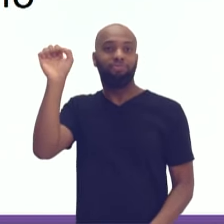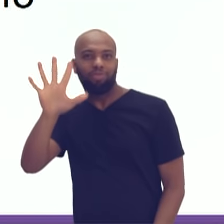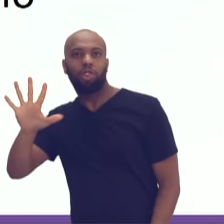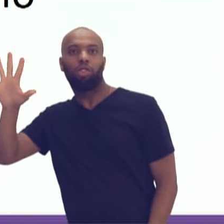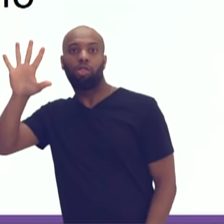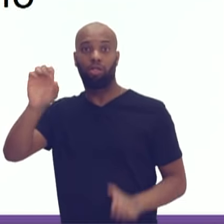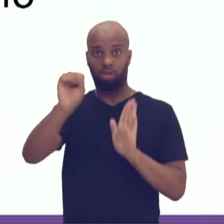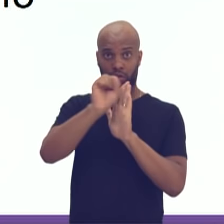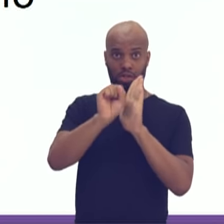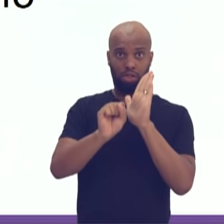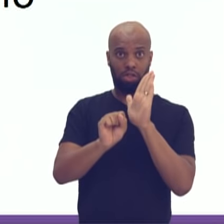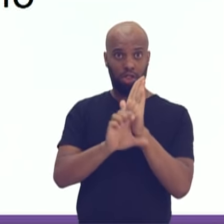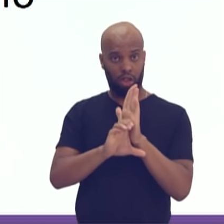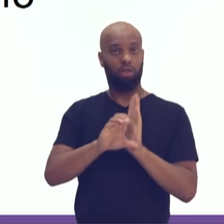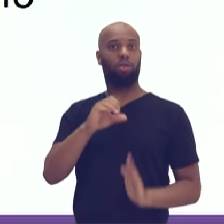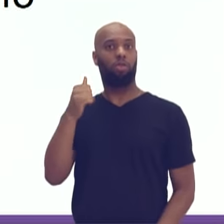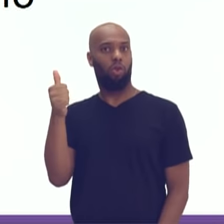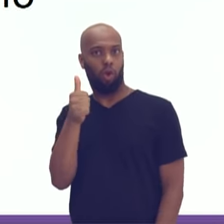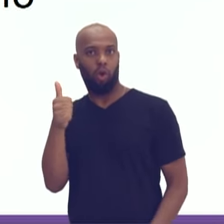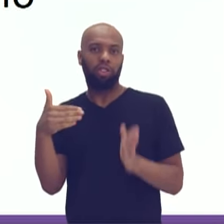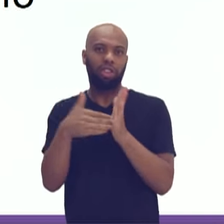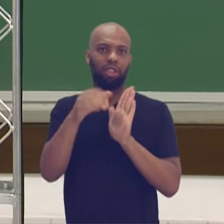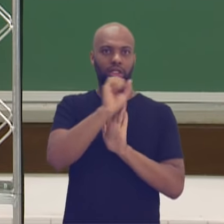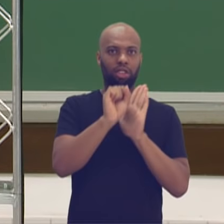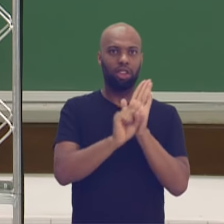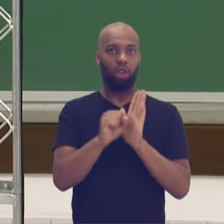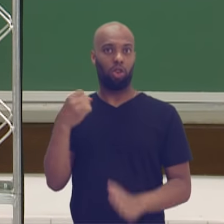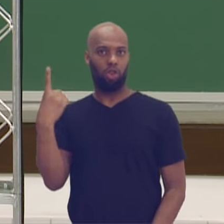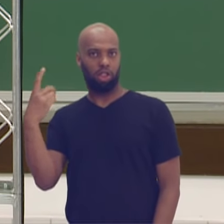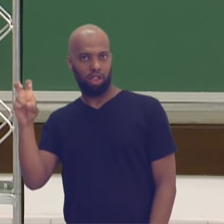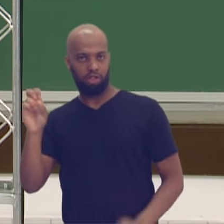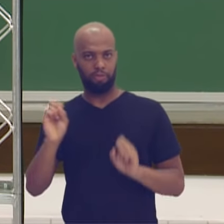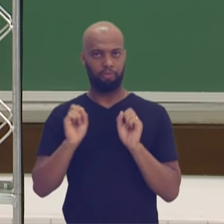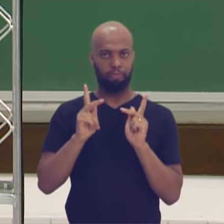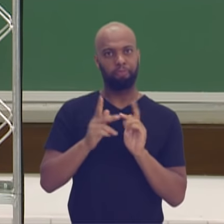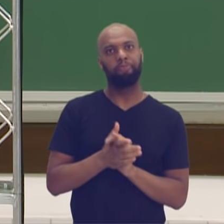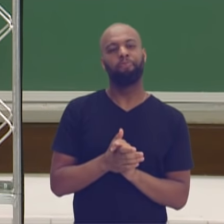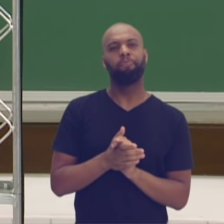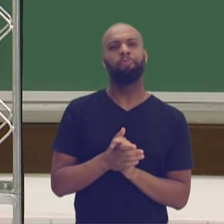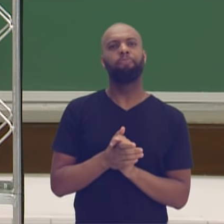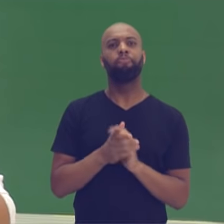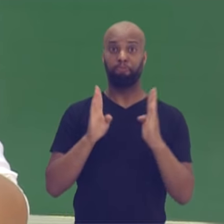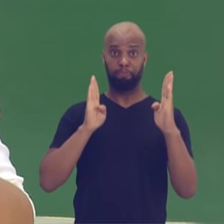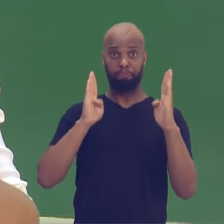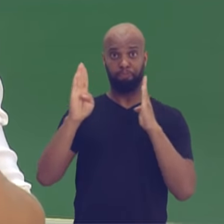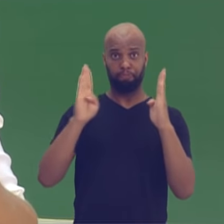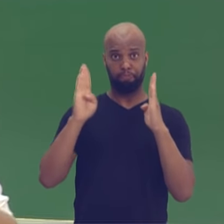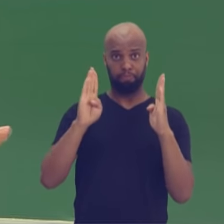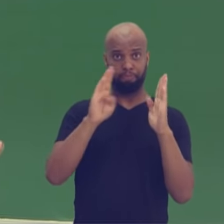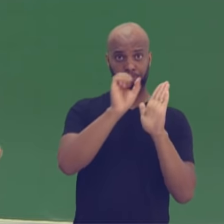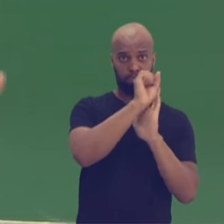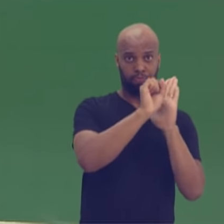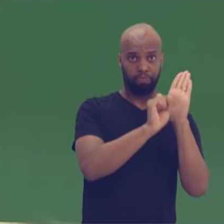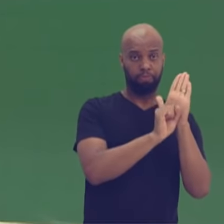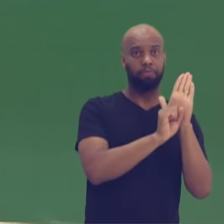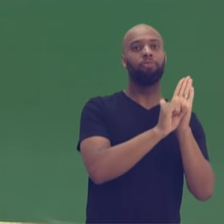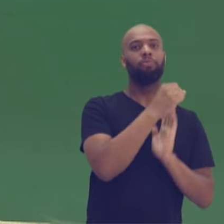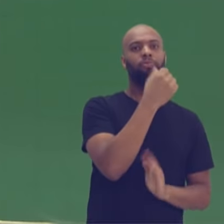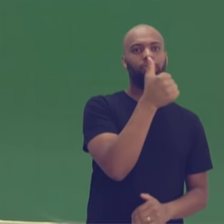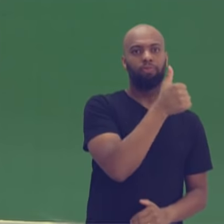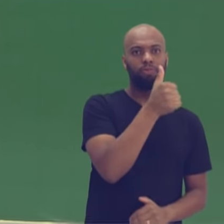do século XI ao século XV. Durante esse período do século XI até